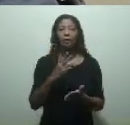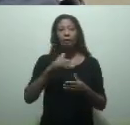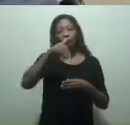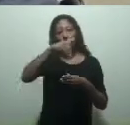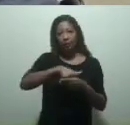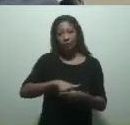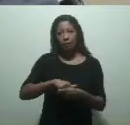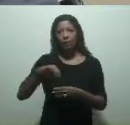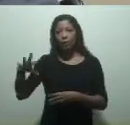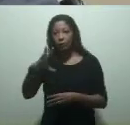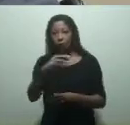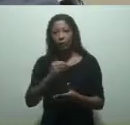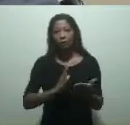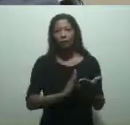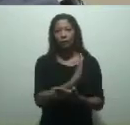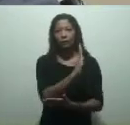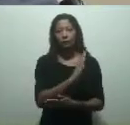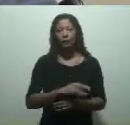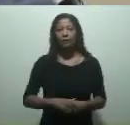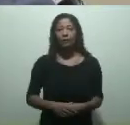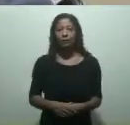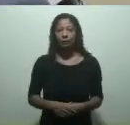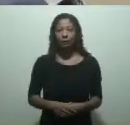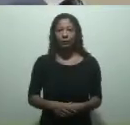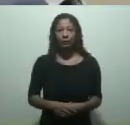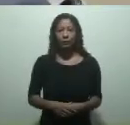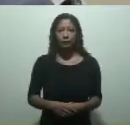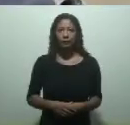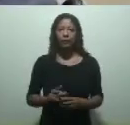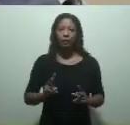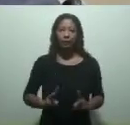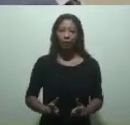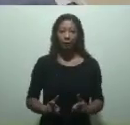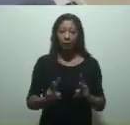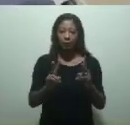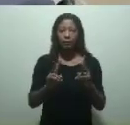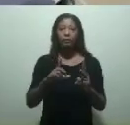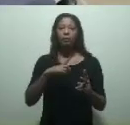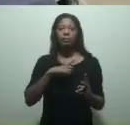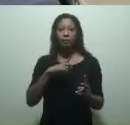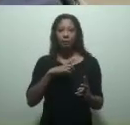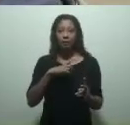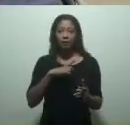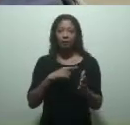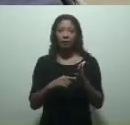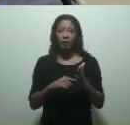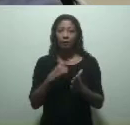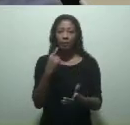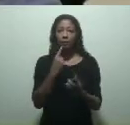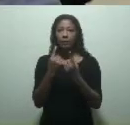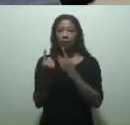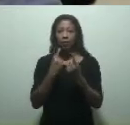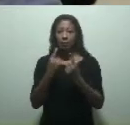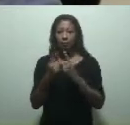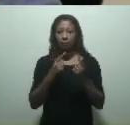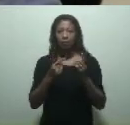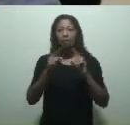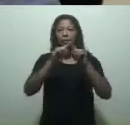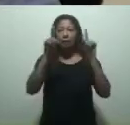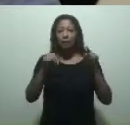por todos os presentes. Continuando com a votação, foi colocado em primeira discussão o projeto de lei número